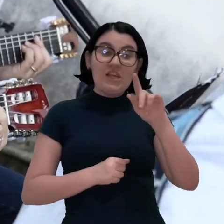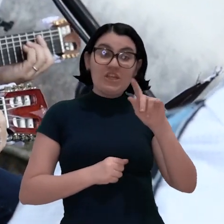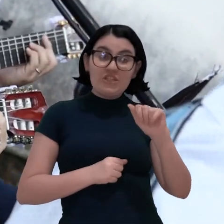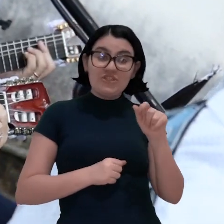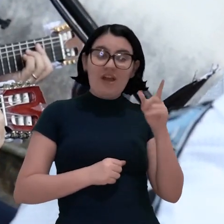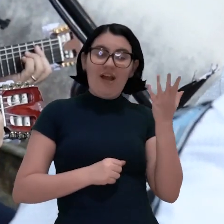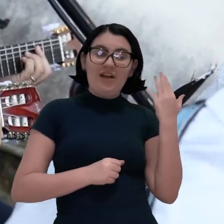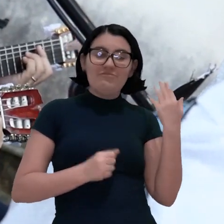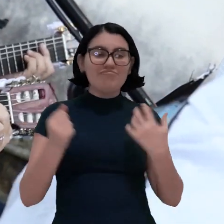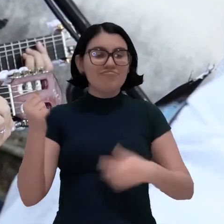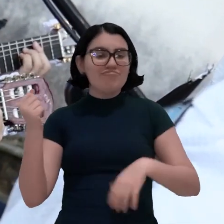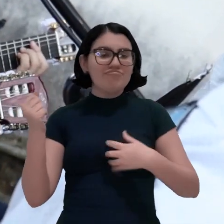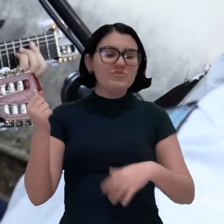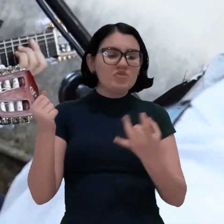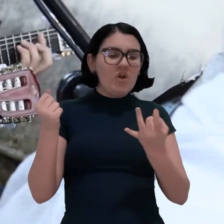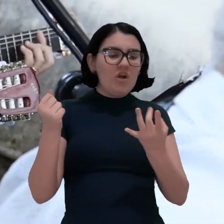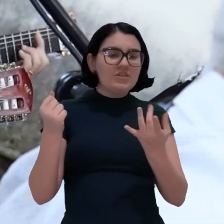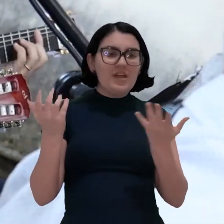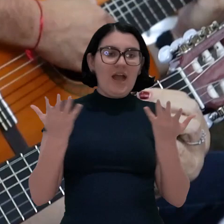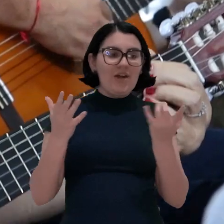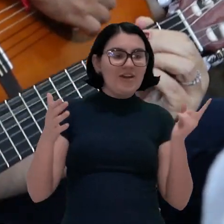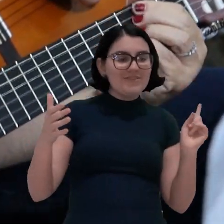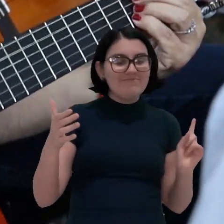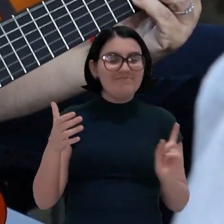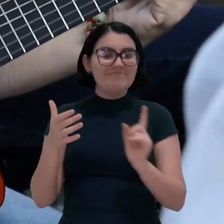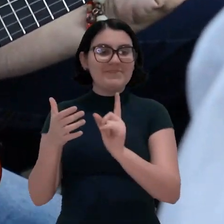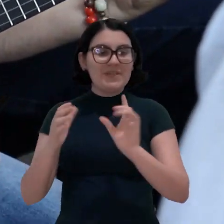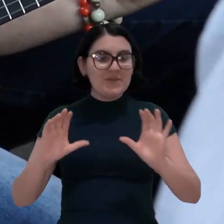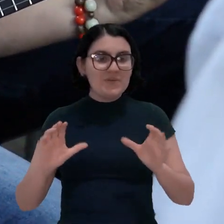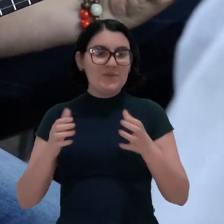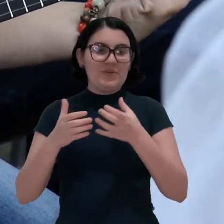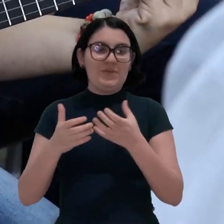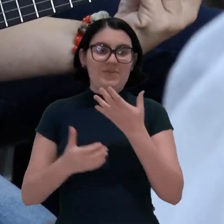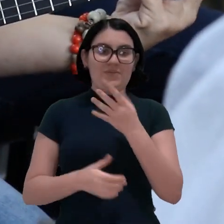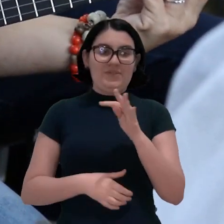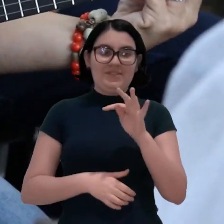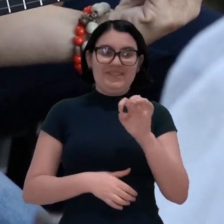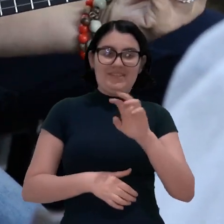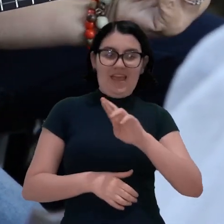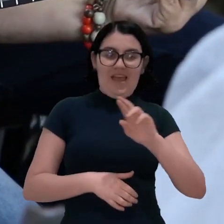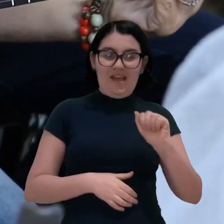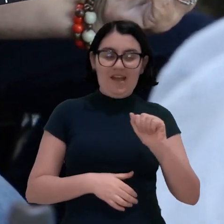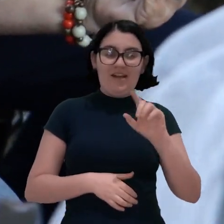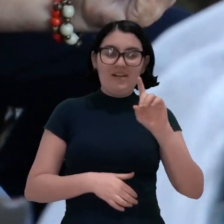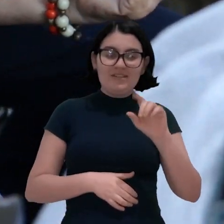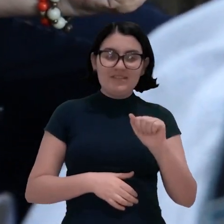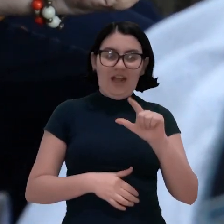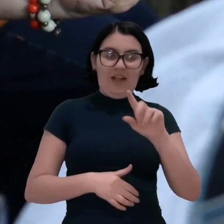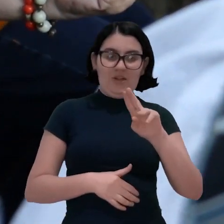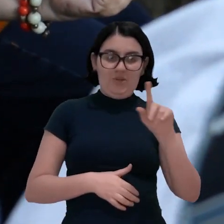a Lígia deixar de tocar violão sozinha para compor o Terra da Luz.